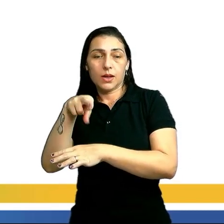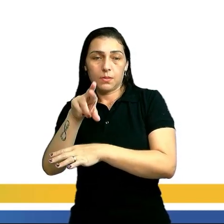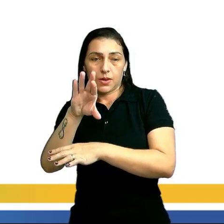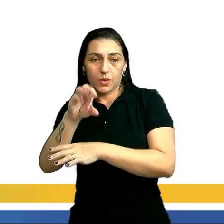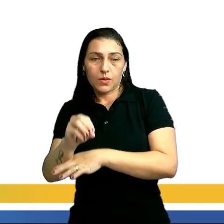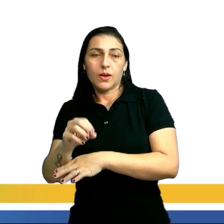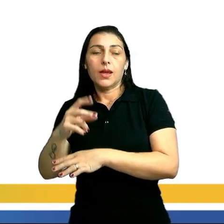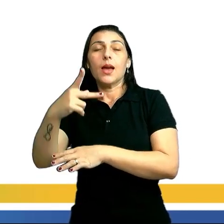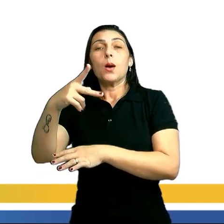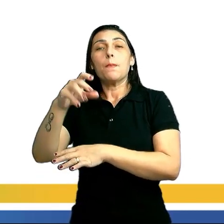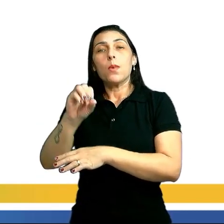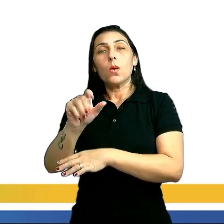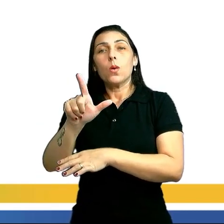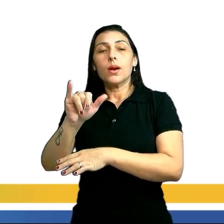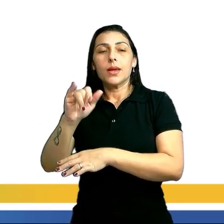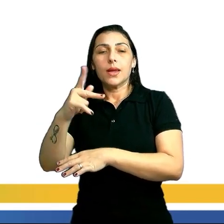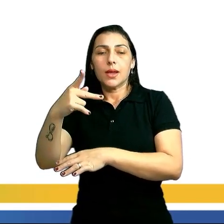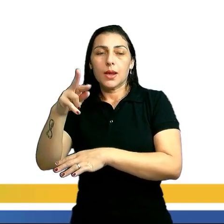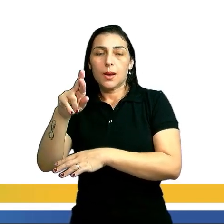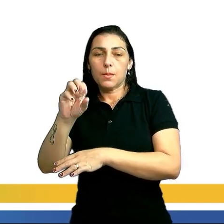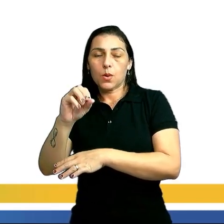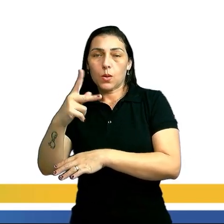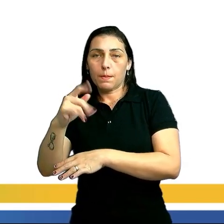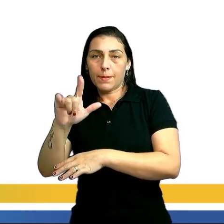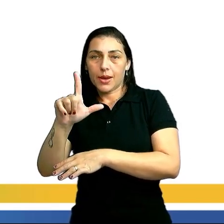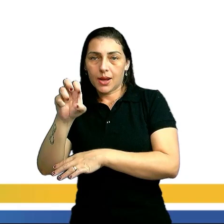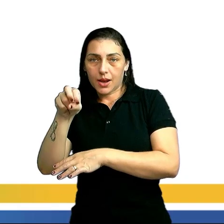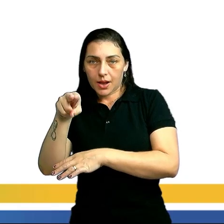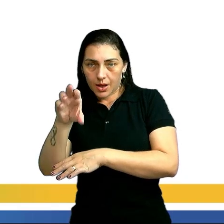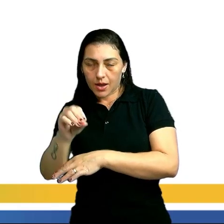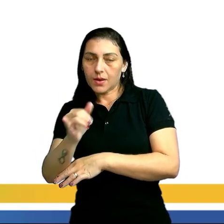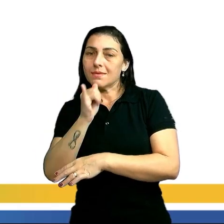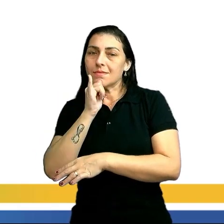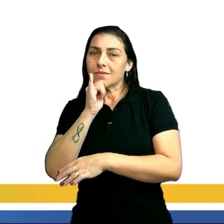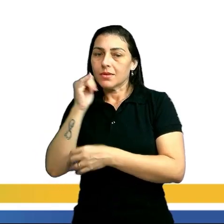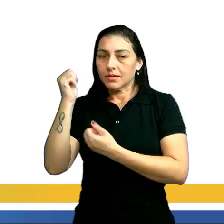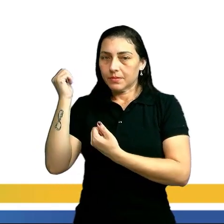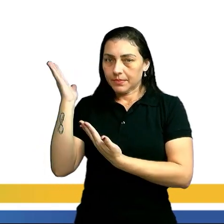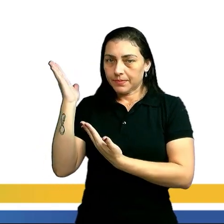o polipropileno nesse exemplo que vocês estão observando aí em tela.